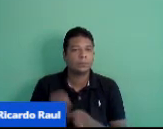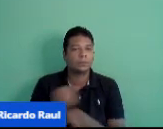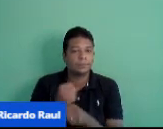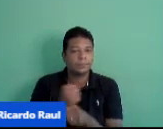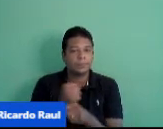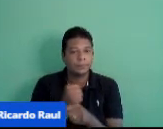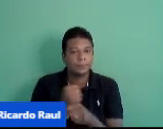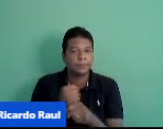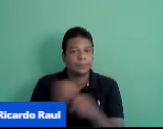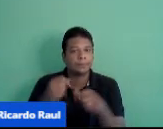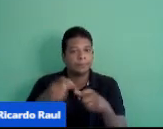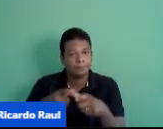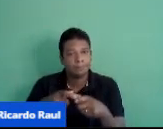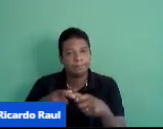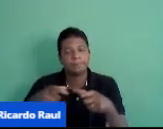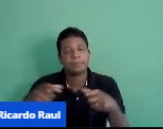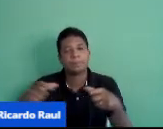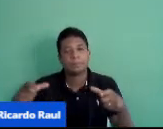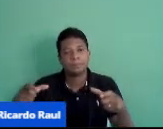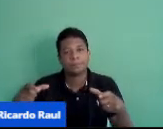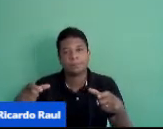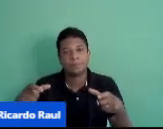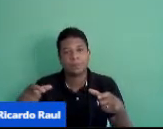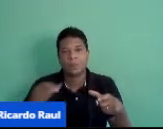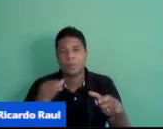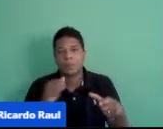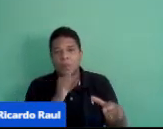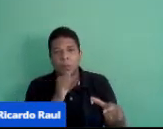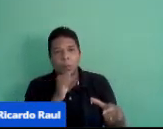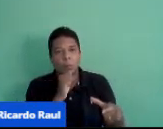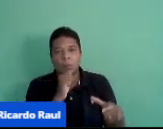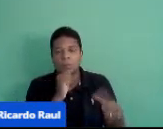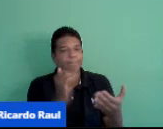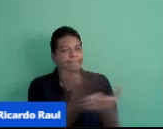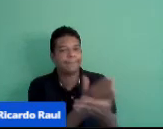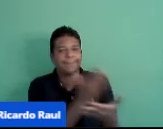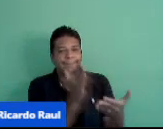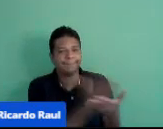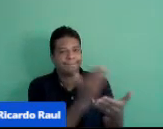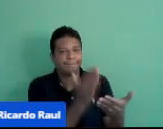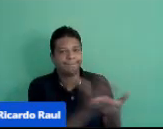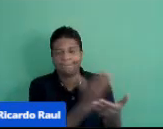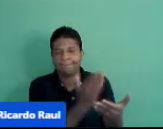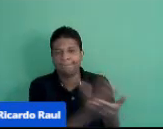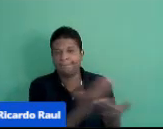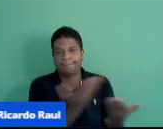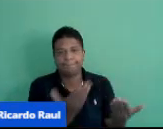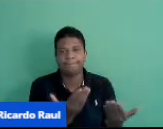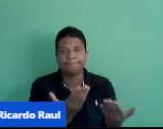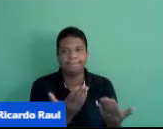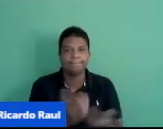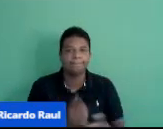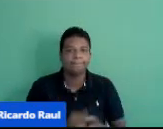aquela turma e uma turma vai ficar sem livro, uma turma vai ficar sem livro. Então já não posso contar com